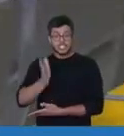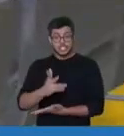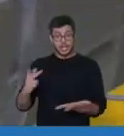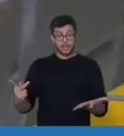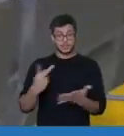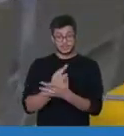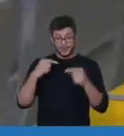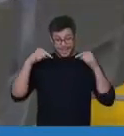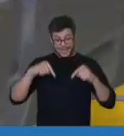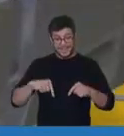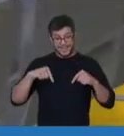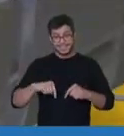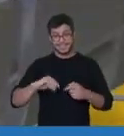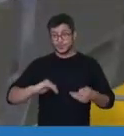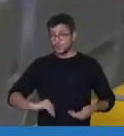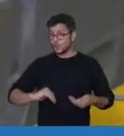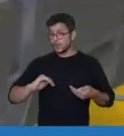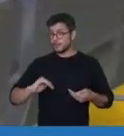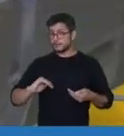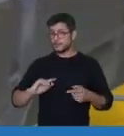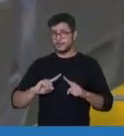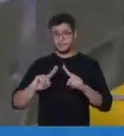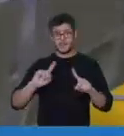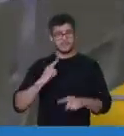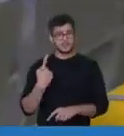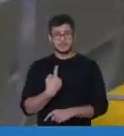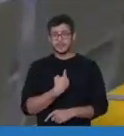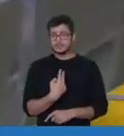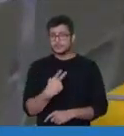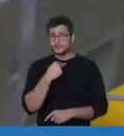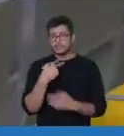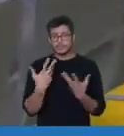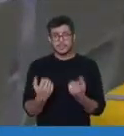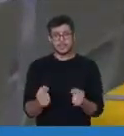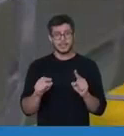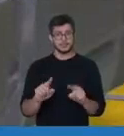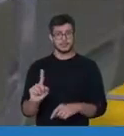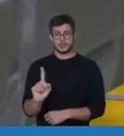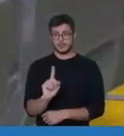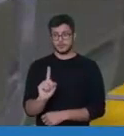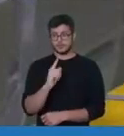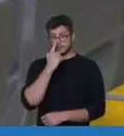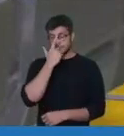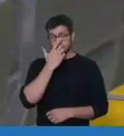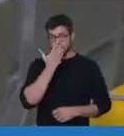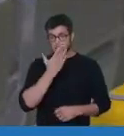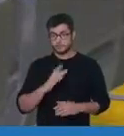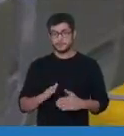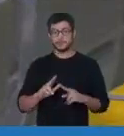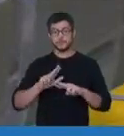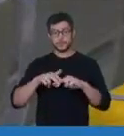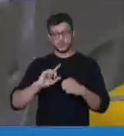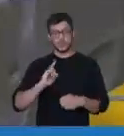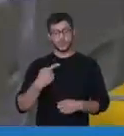Congresso Nacional, que nós não podemos admitir, não podemos aceitar. Então nós estamos fazendo a oposição,